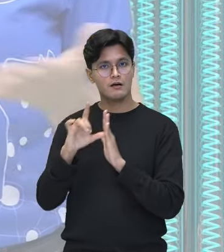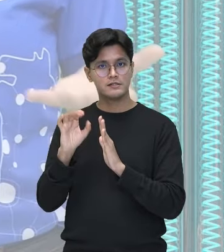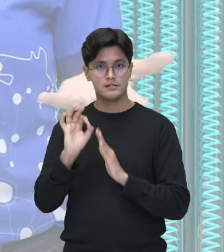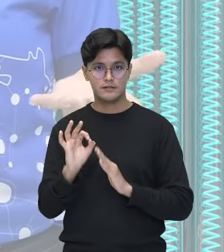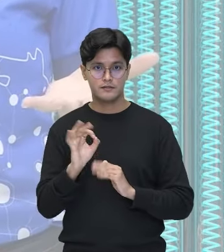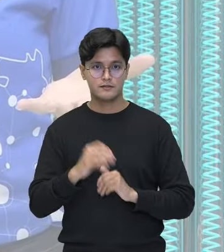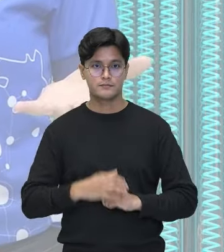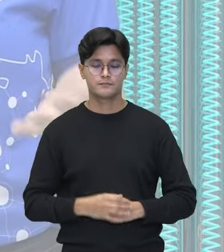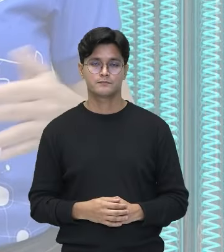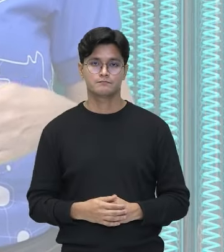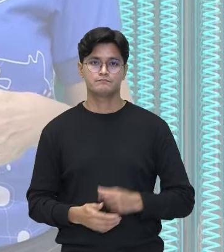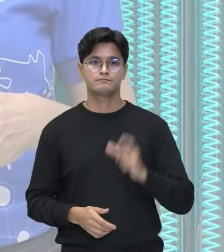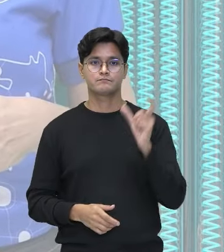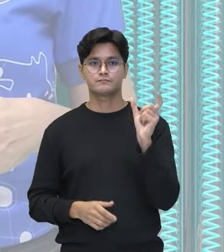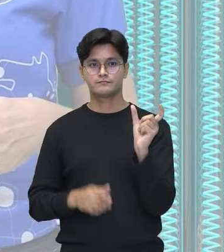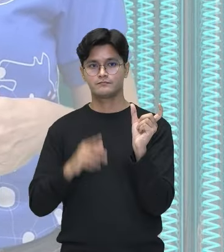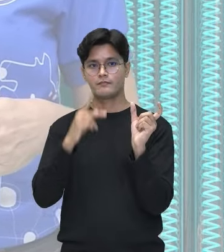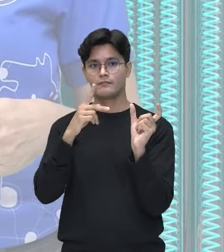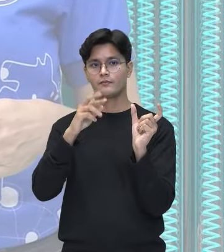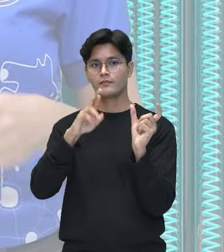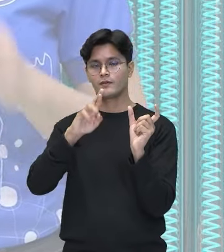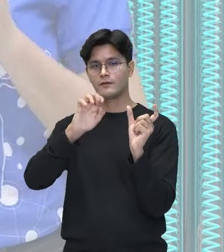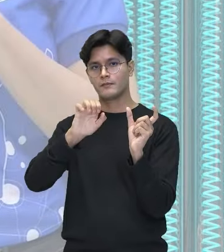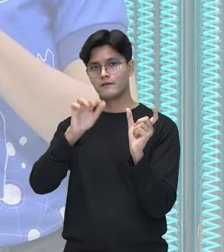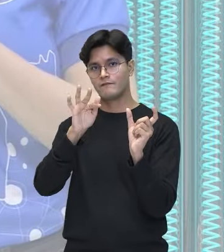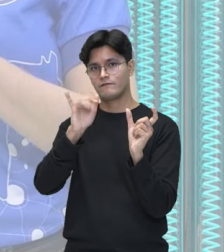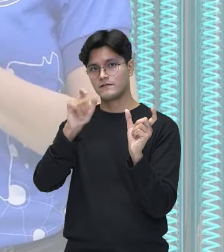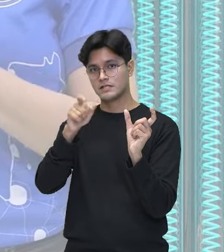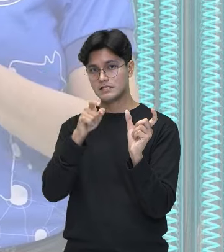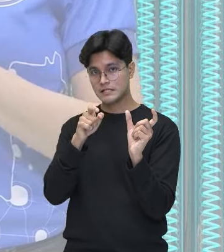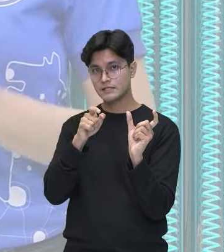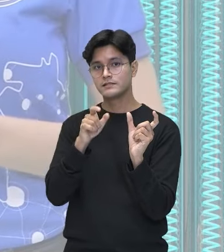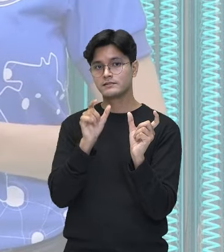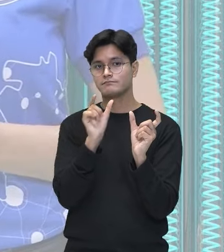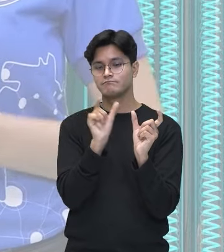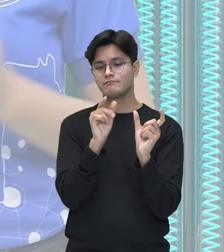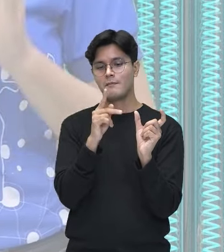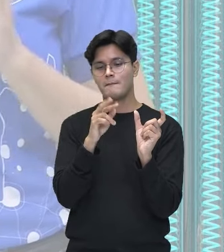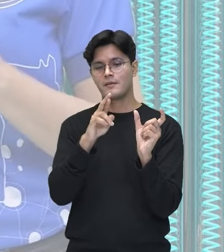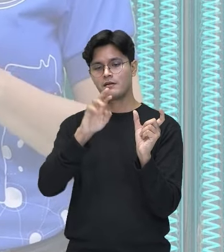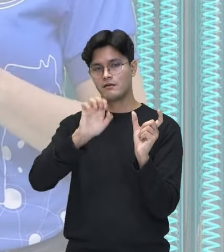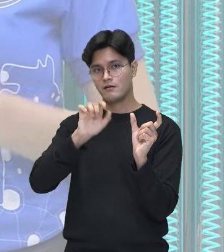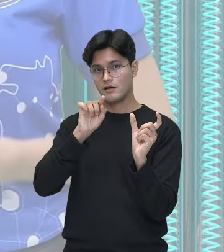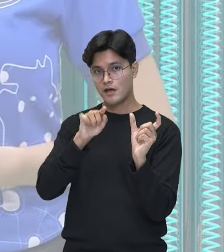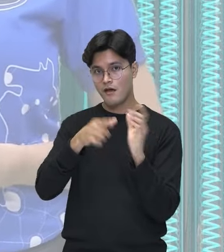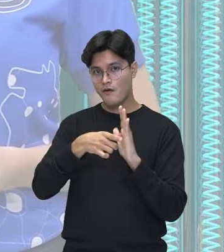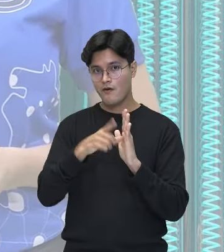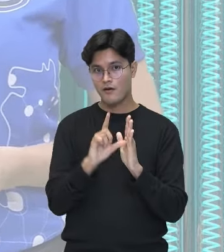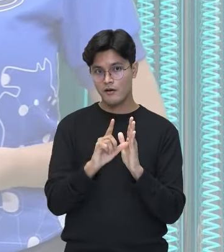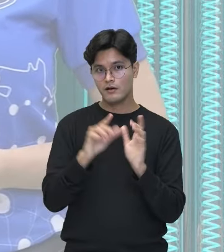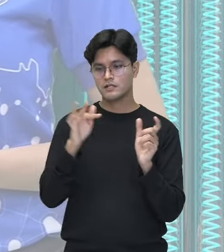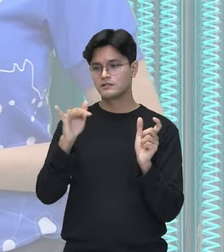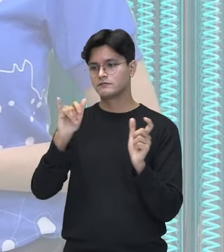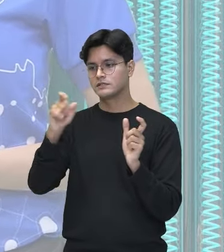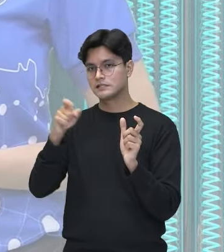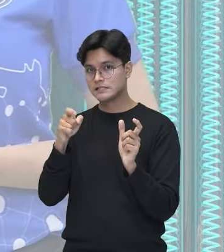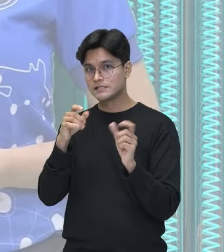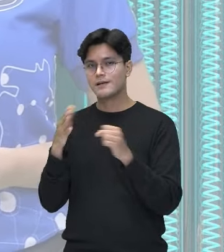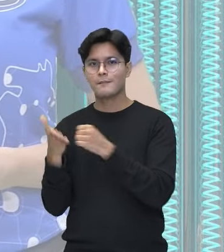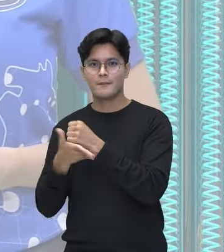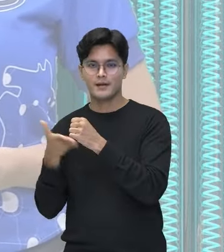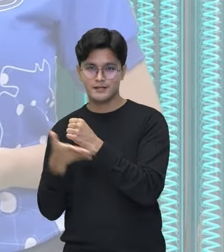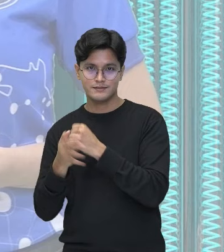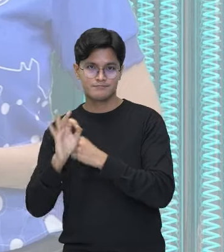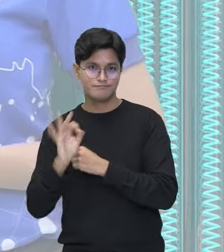Prefix, olha o nosso prefix. É o que vem antes do quê? Antes da base, antes da palavra principal, que é a root,